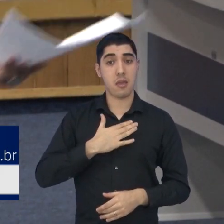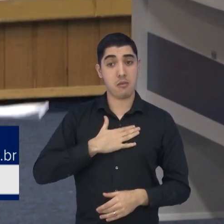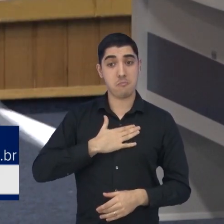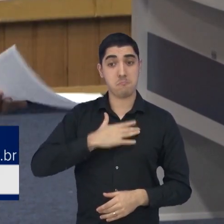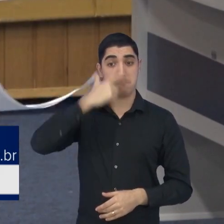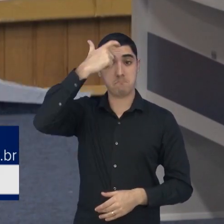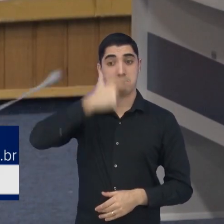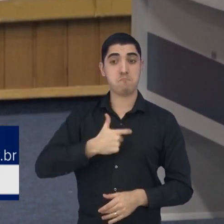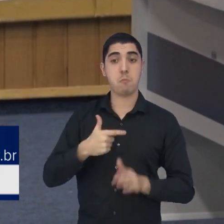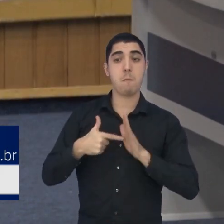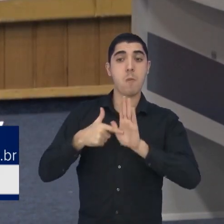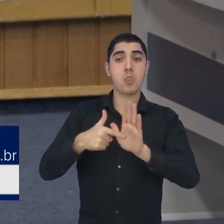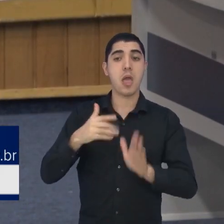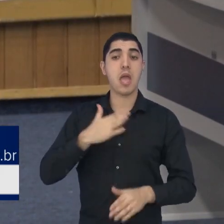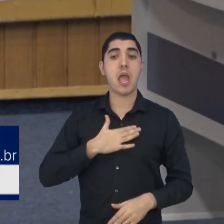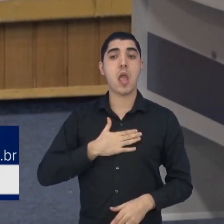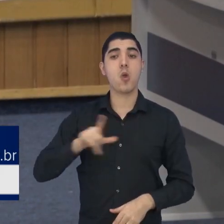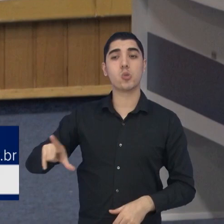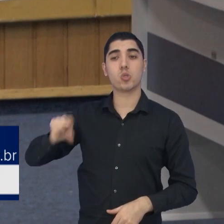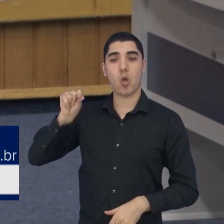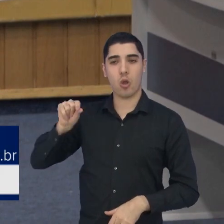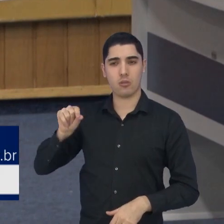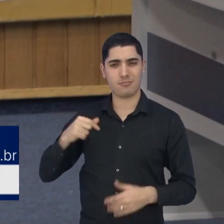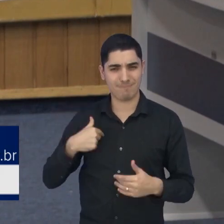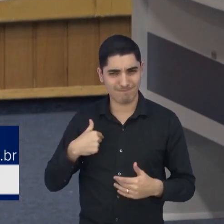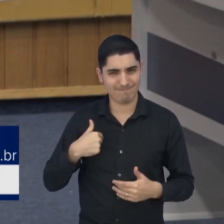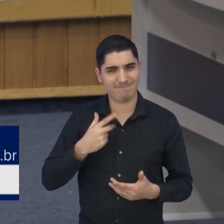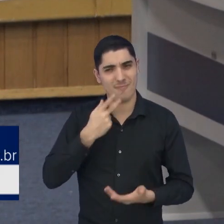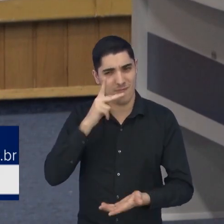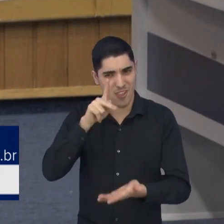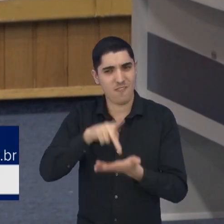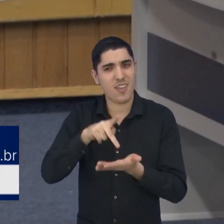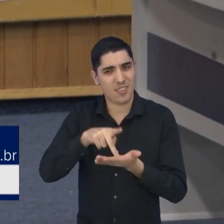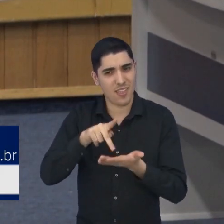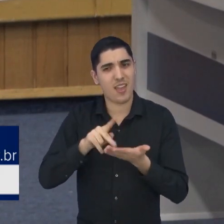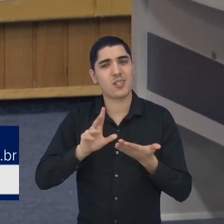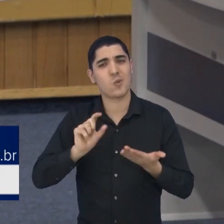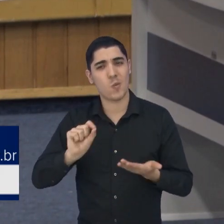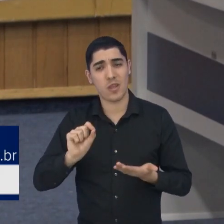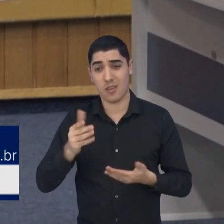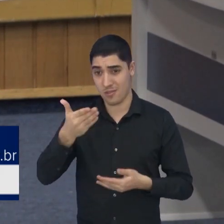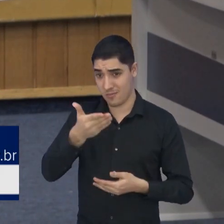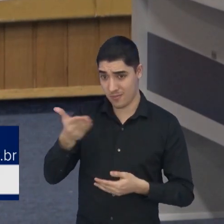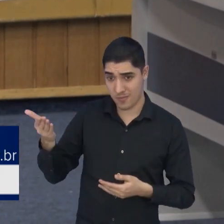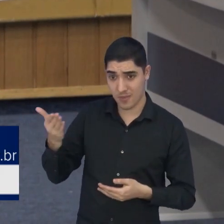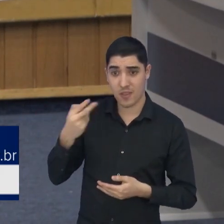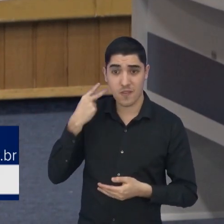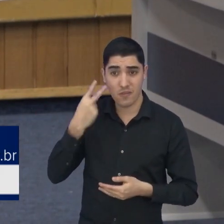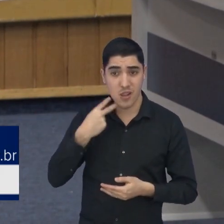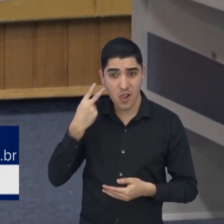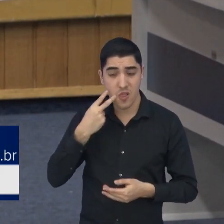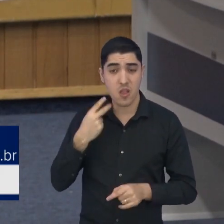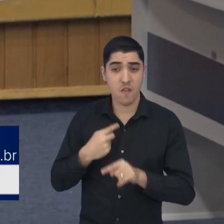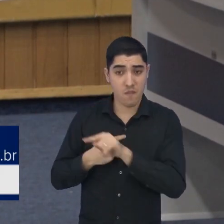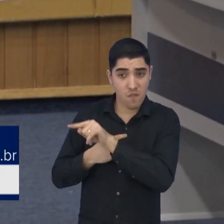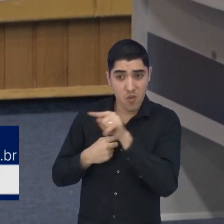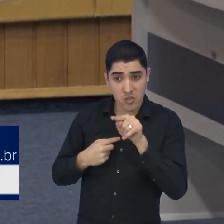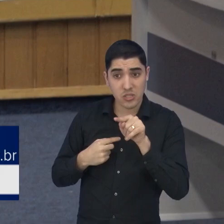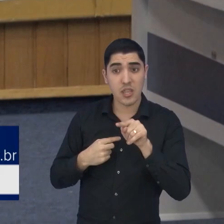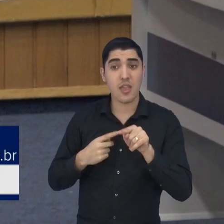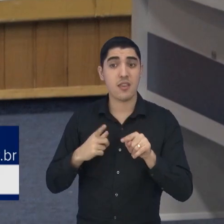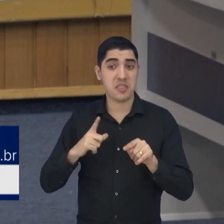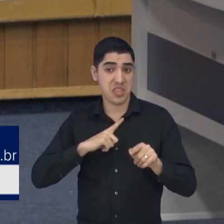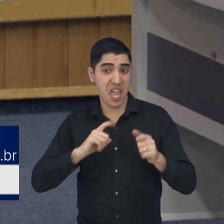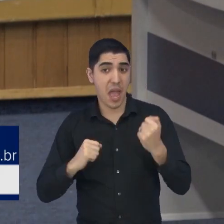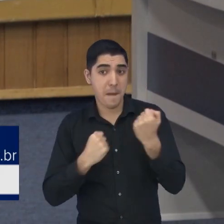autoafirmar, né, numa gestão. Quer dizer, sinceramente, eu acho que os vereadores aqui estão dando um cheque